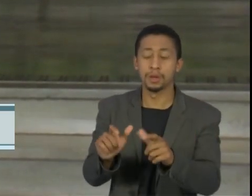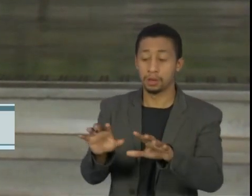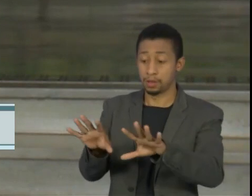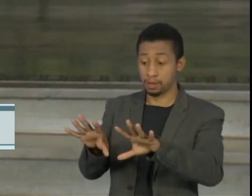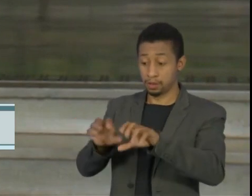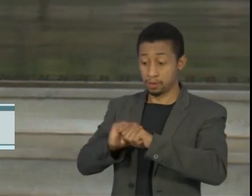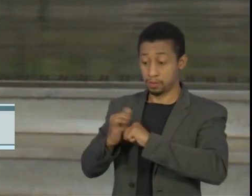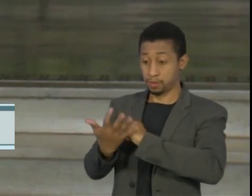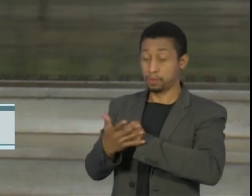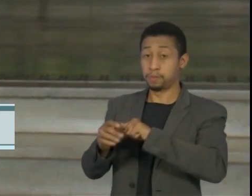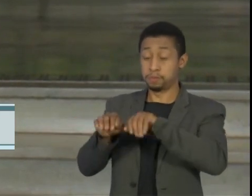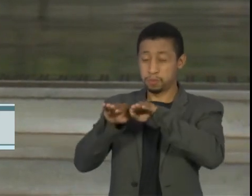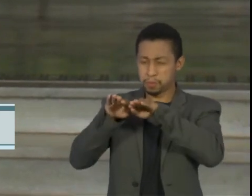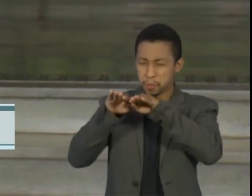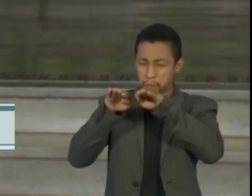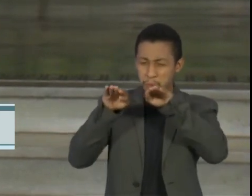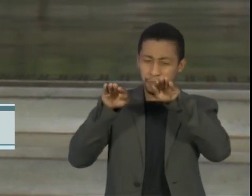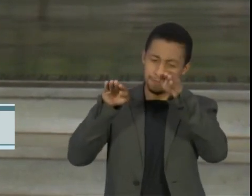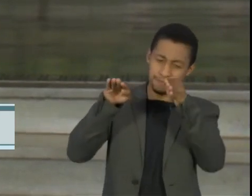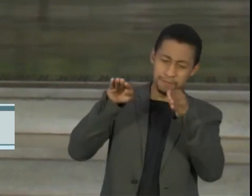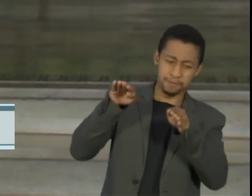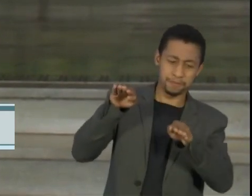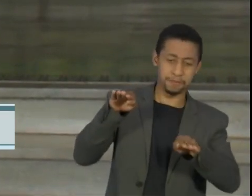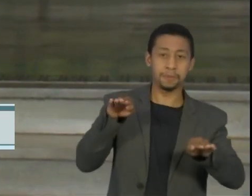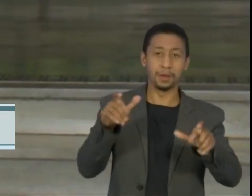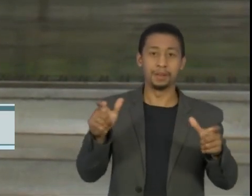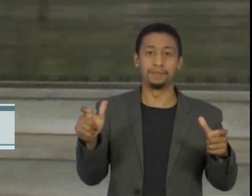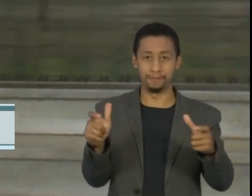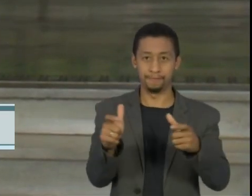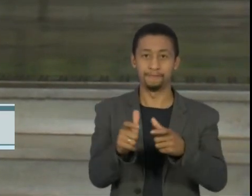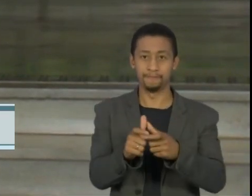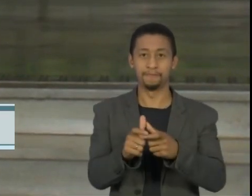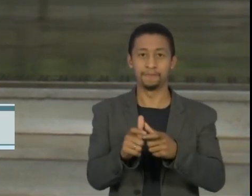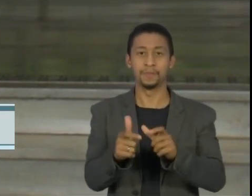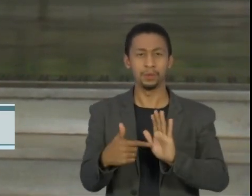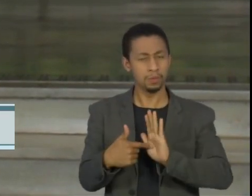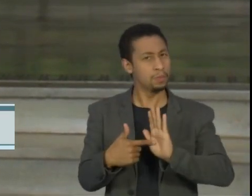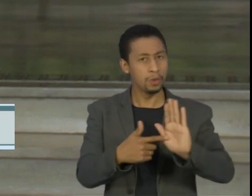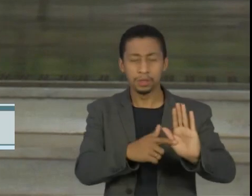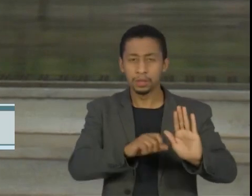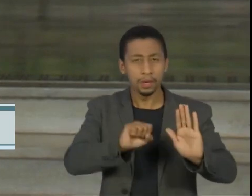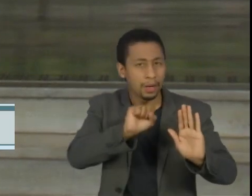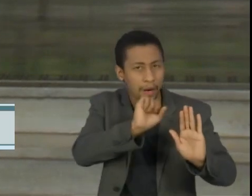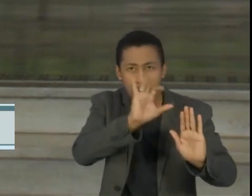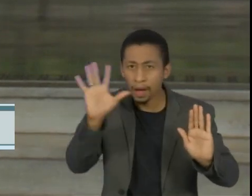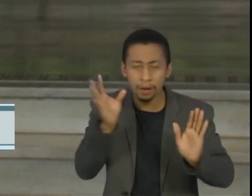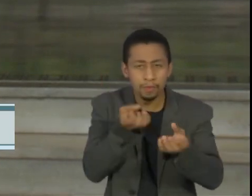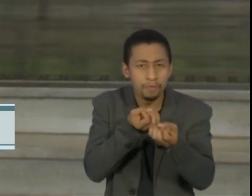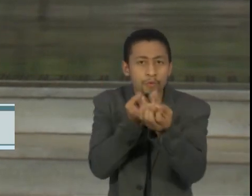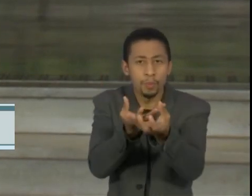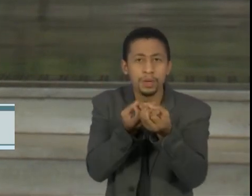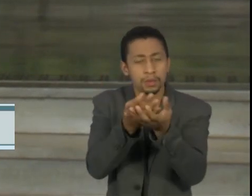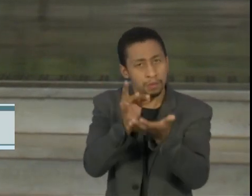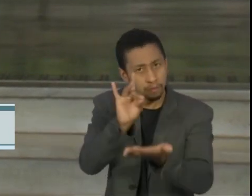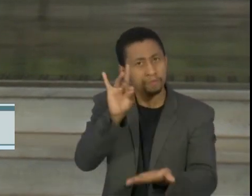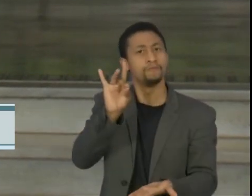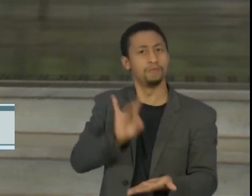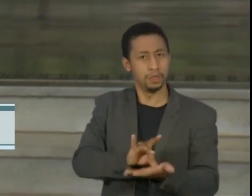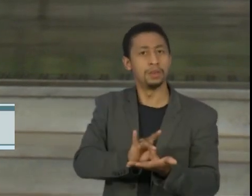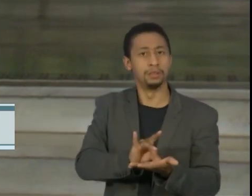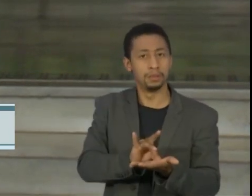principalmente de pessoas vítimas do coronavírus. A nossa postura é de transparência absoluta e de realismo, com base